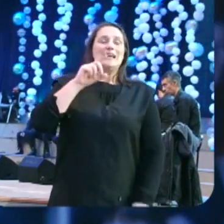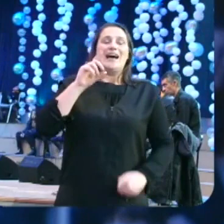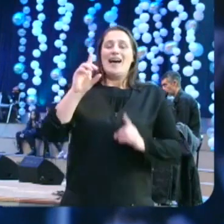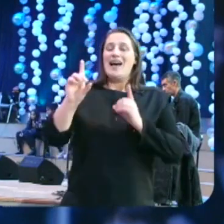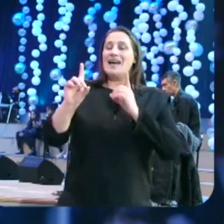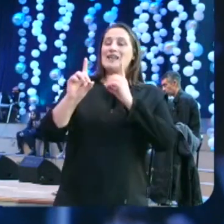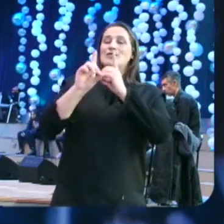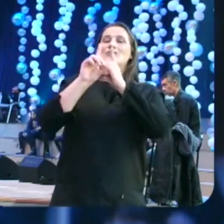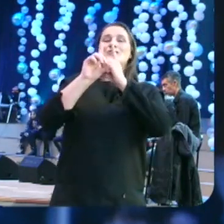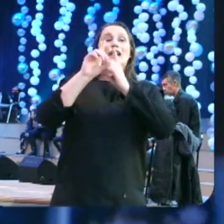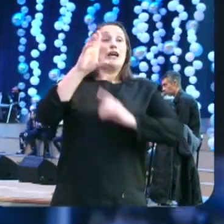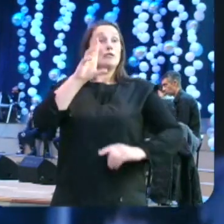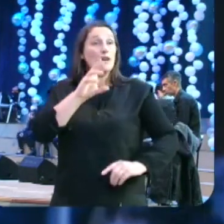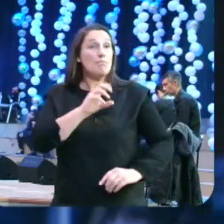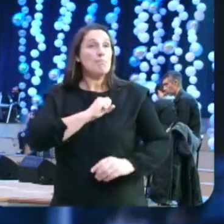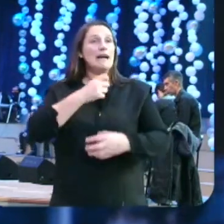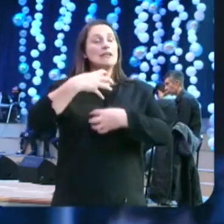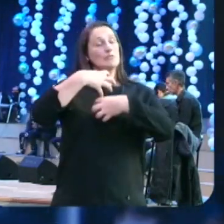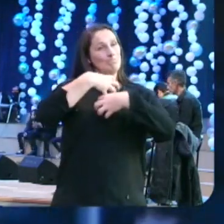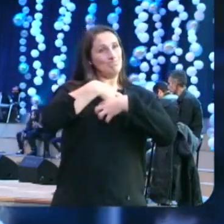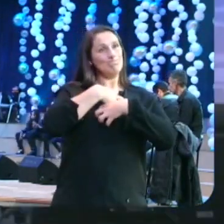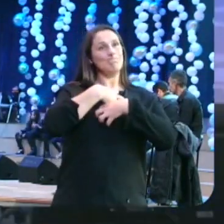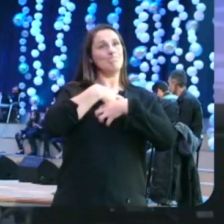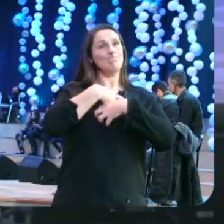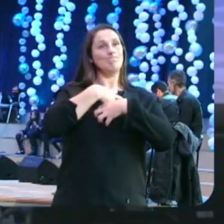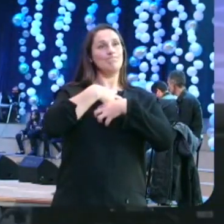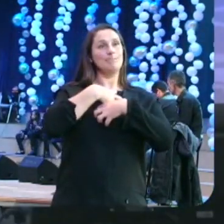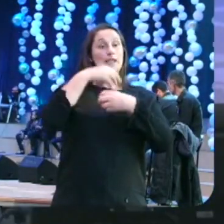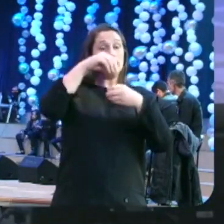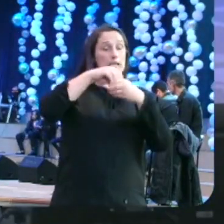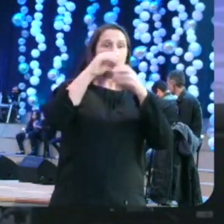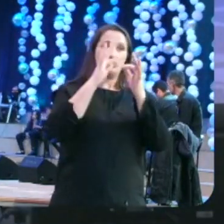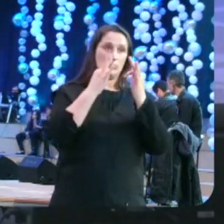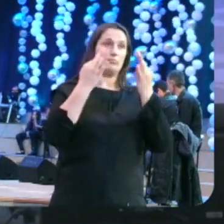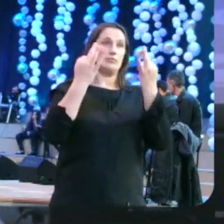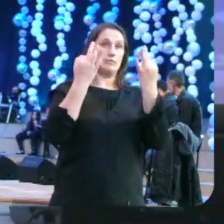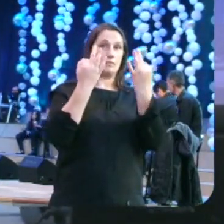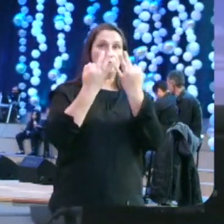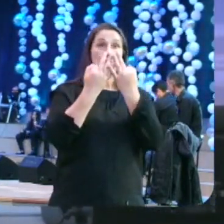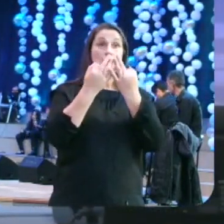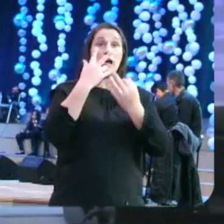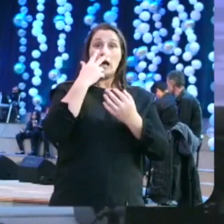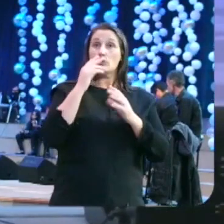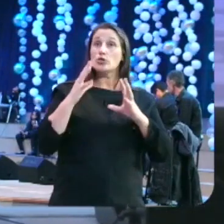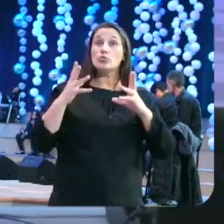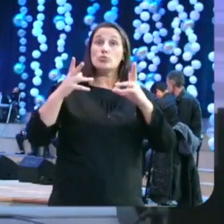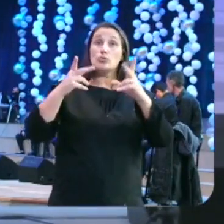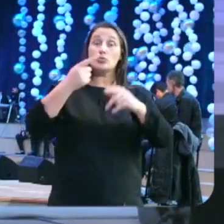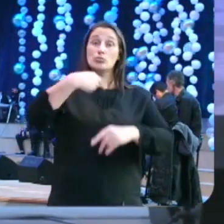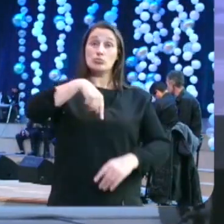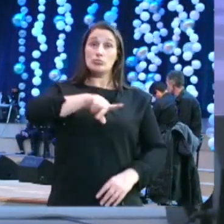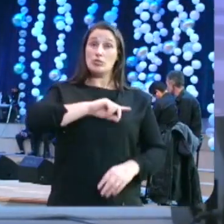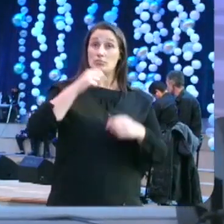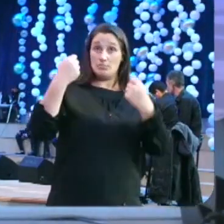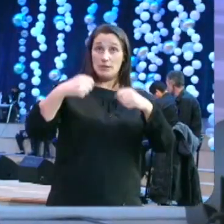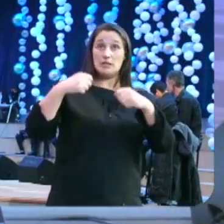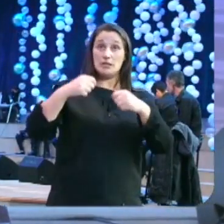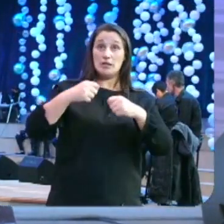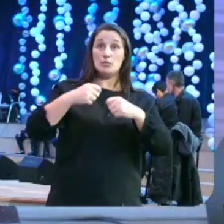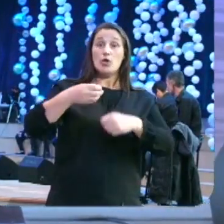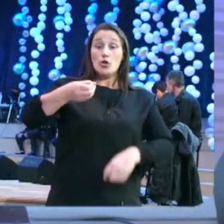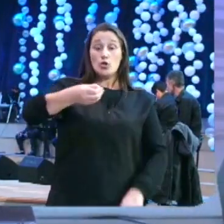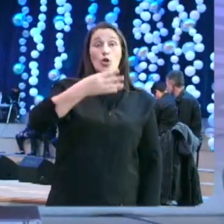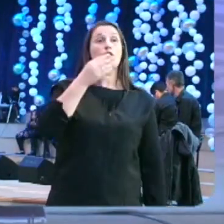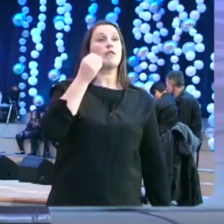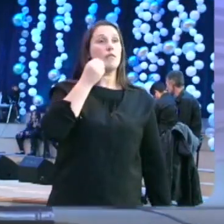ser encontrado de novo. Eu acho que todos nós aqui precisamos de uma nova chance. Eu